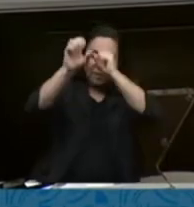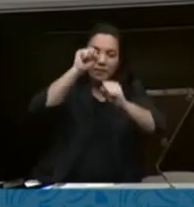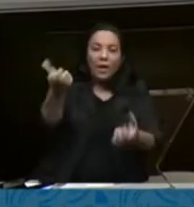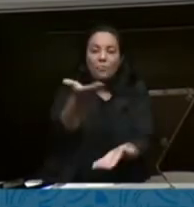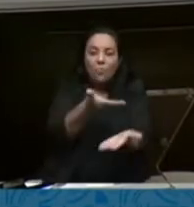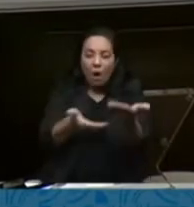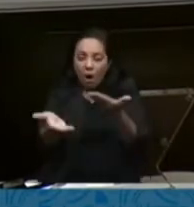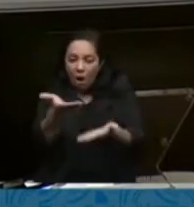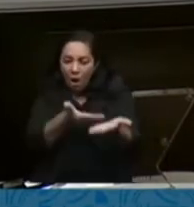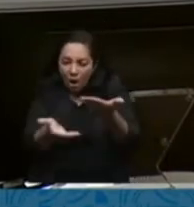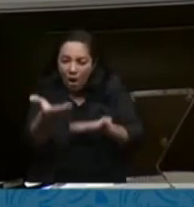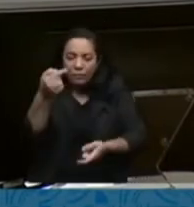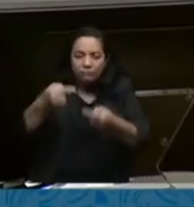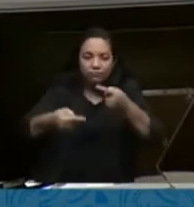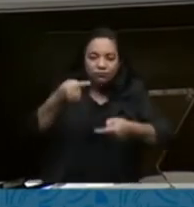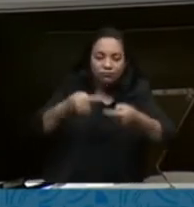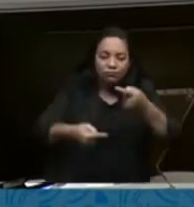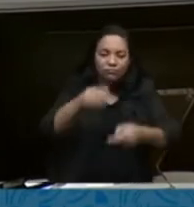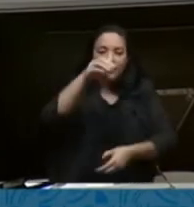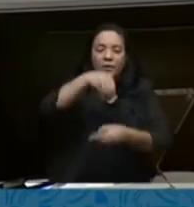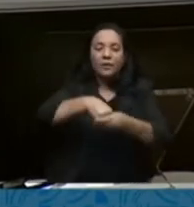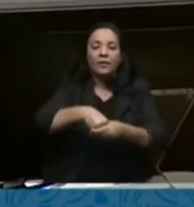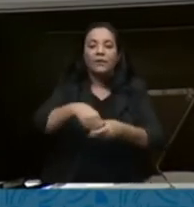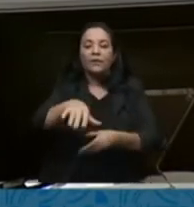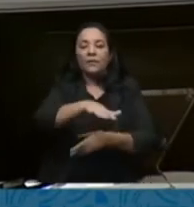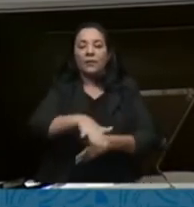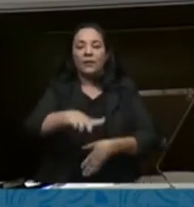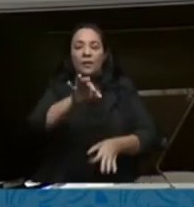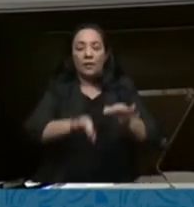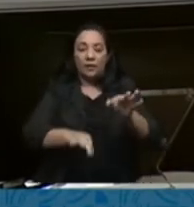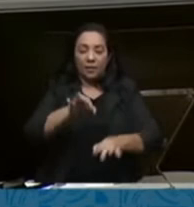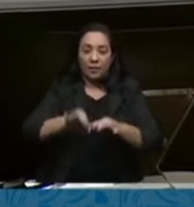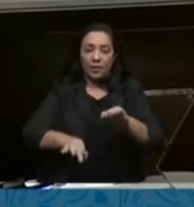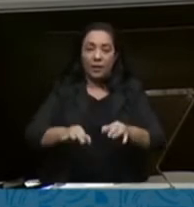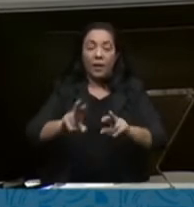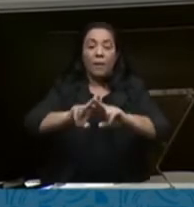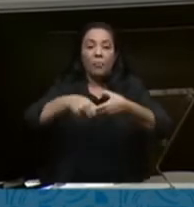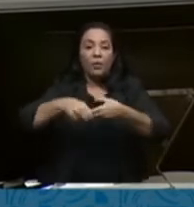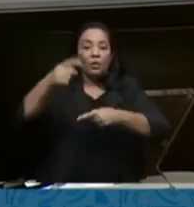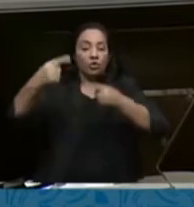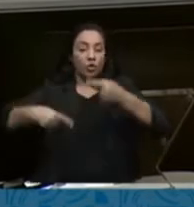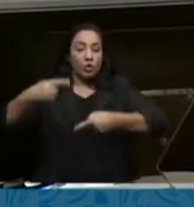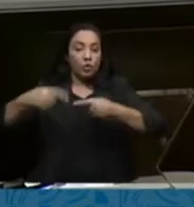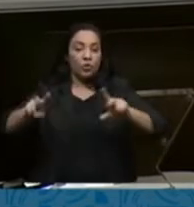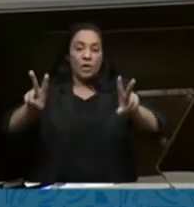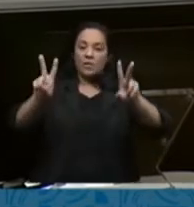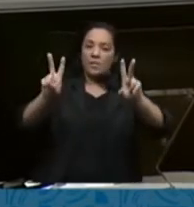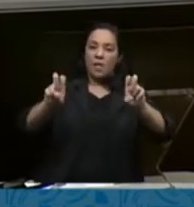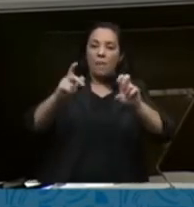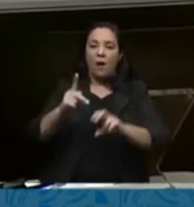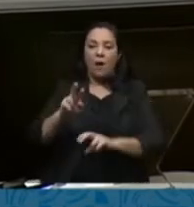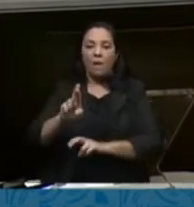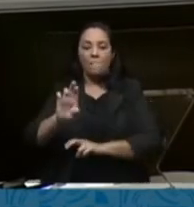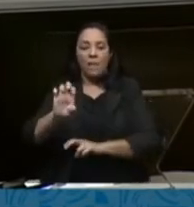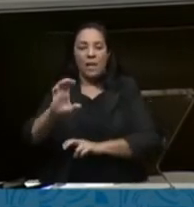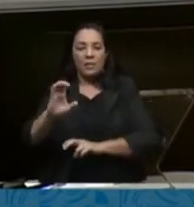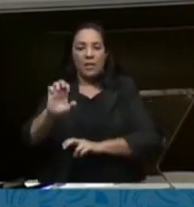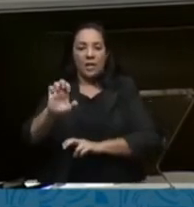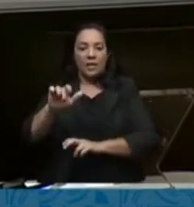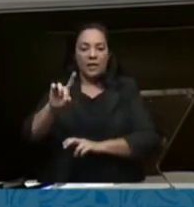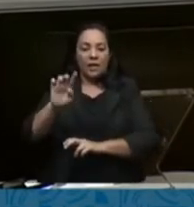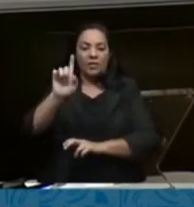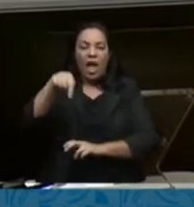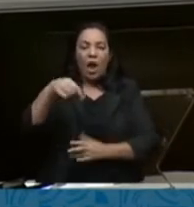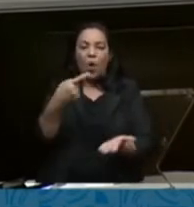na sociedade refletir sobre o sistema de precedentes judiciais tornou-se um compromisso com o próprio